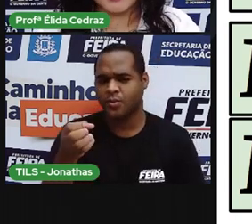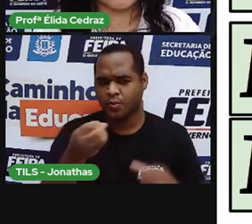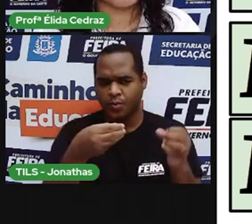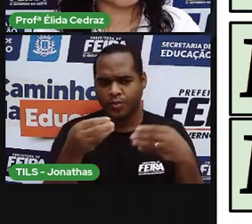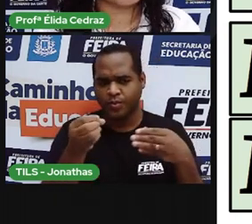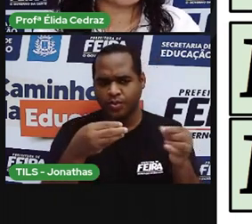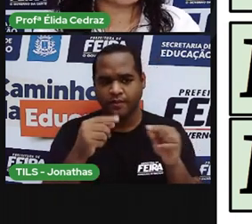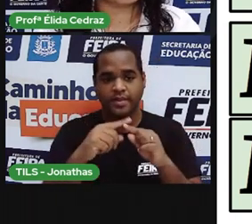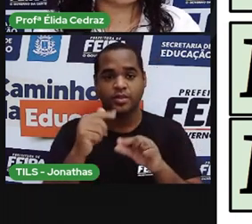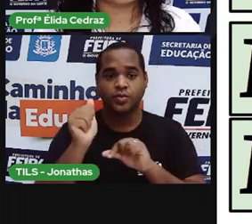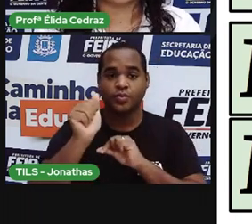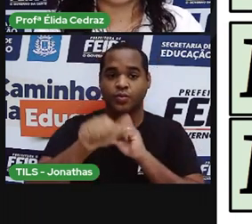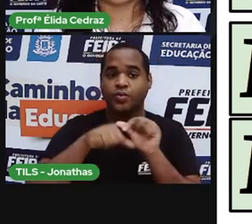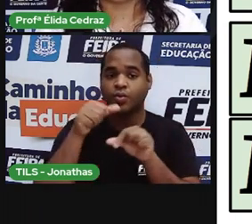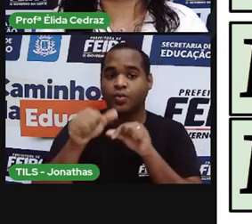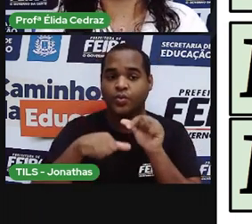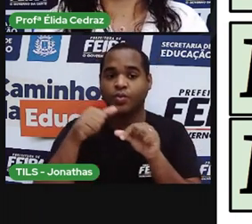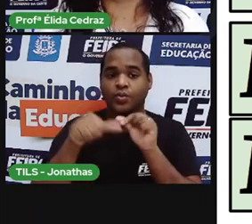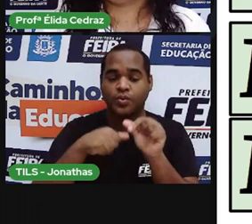letras.